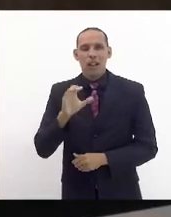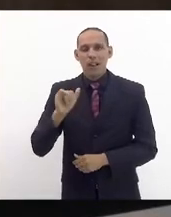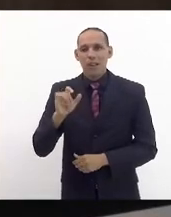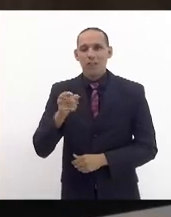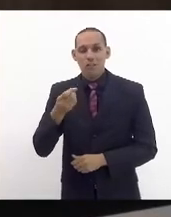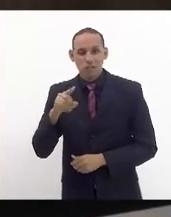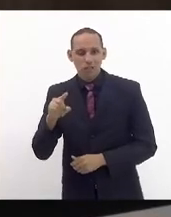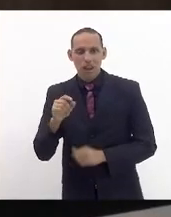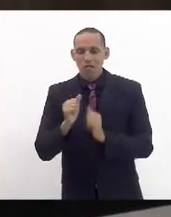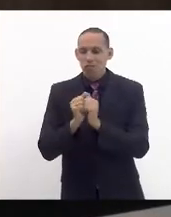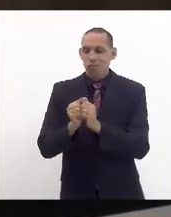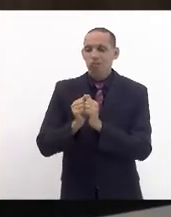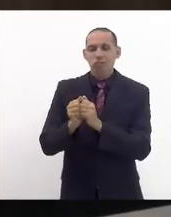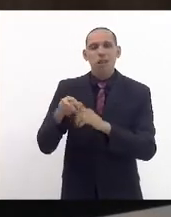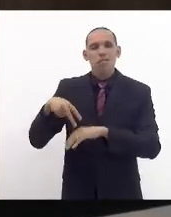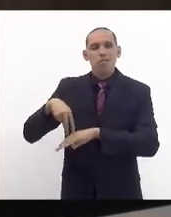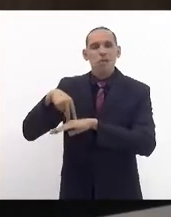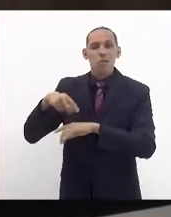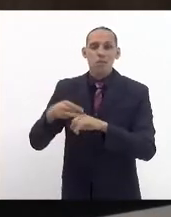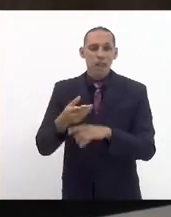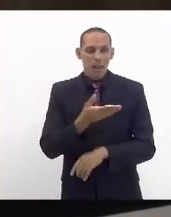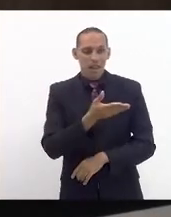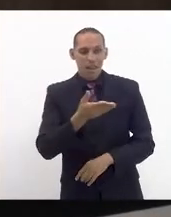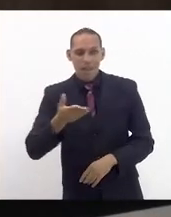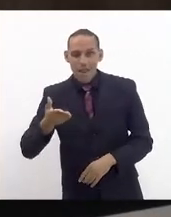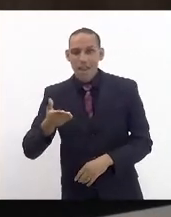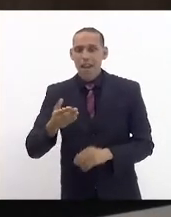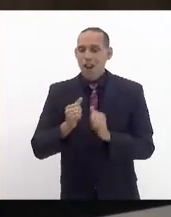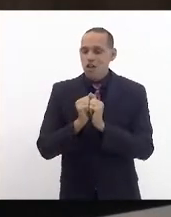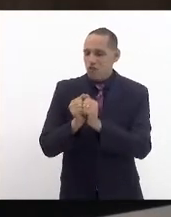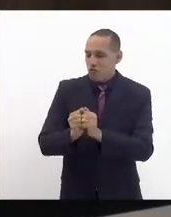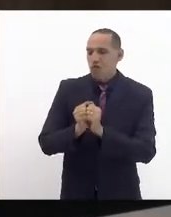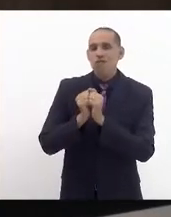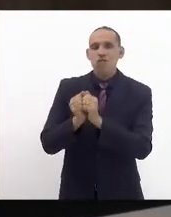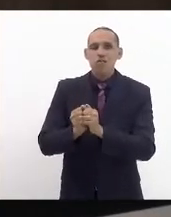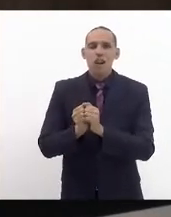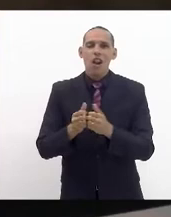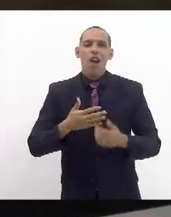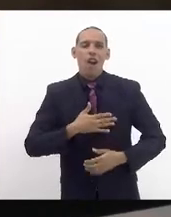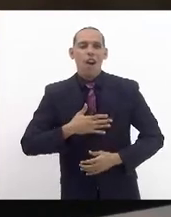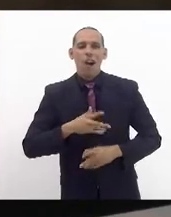porque são eles que fazem da tragédia o seu palanque, o seu circo